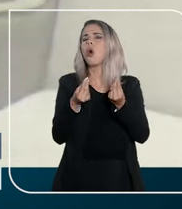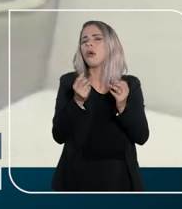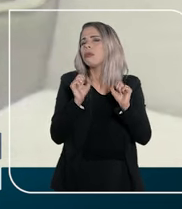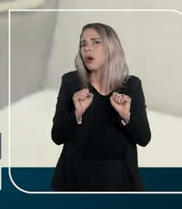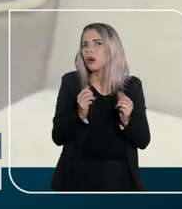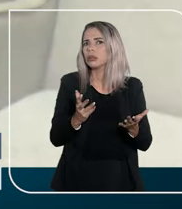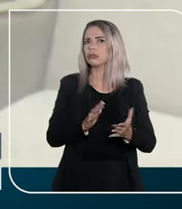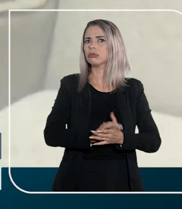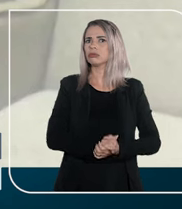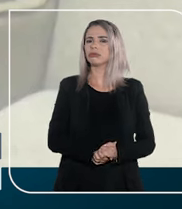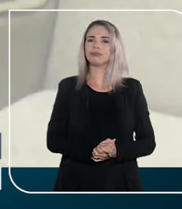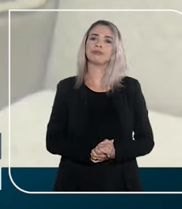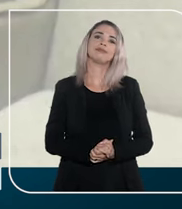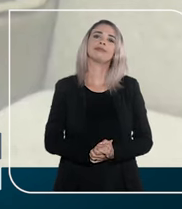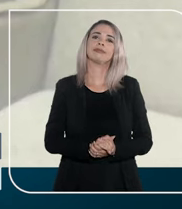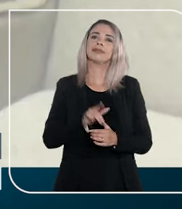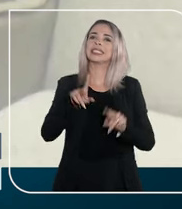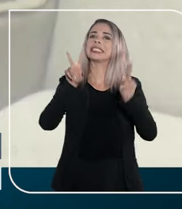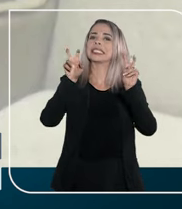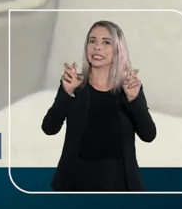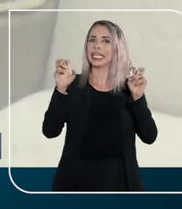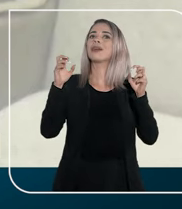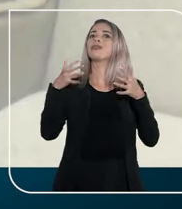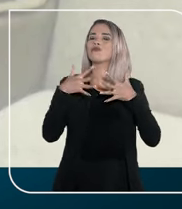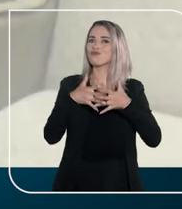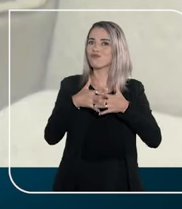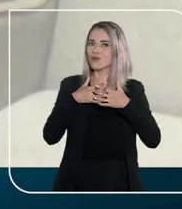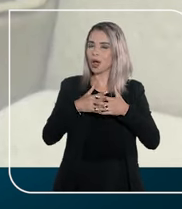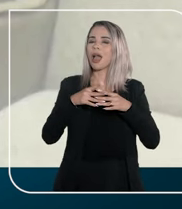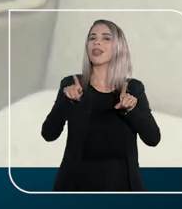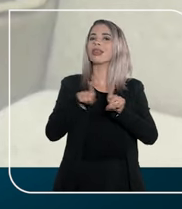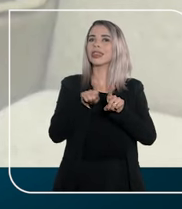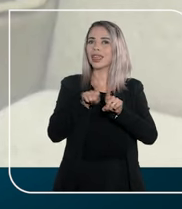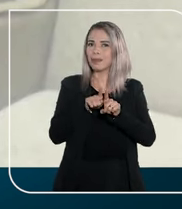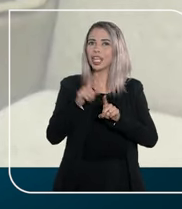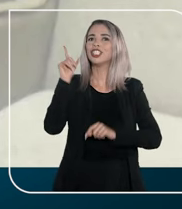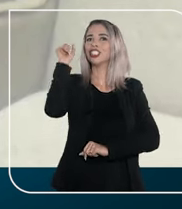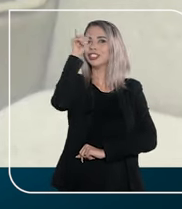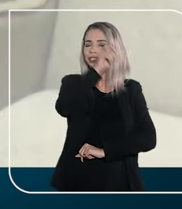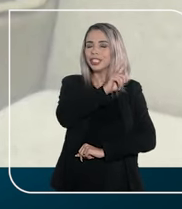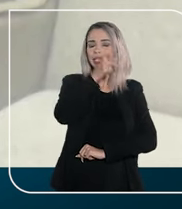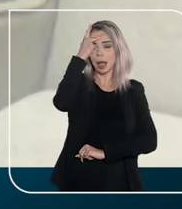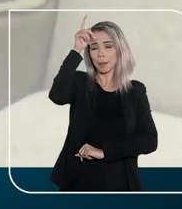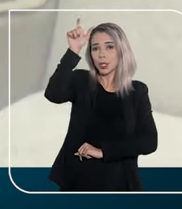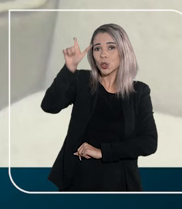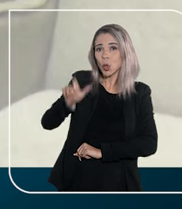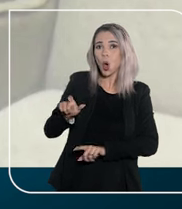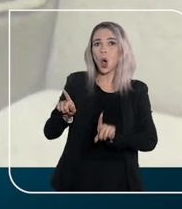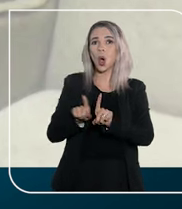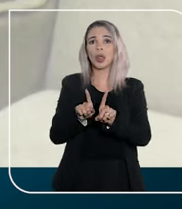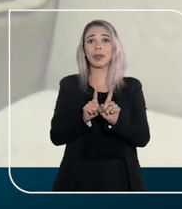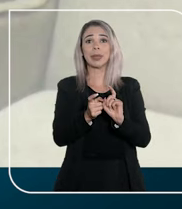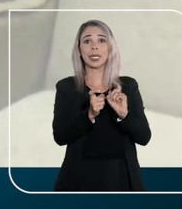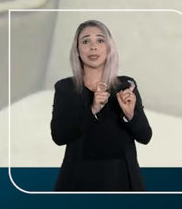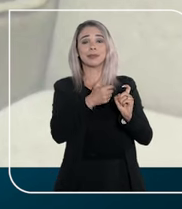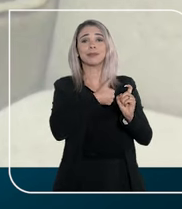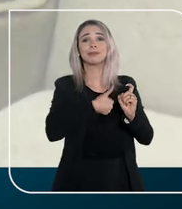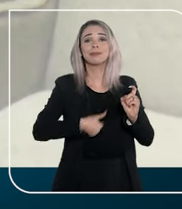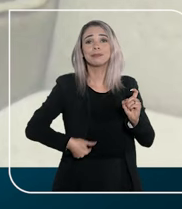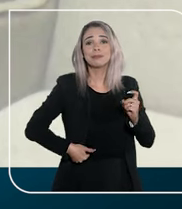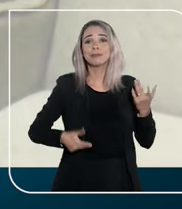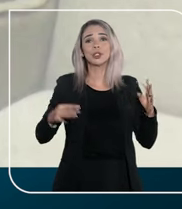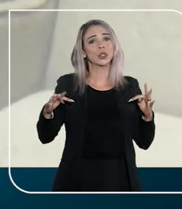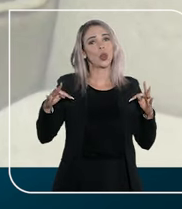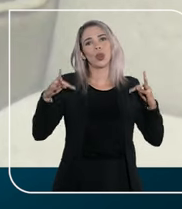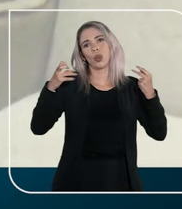Bom, é uma questão bastante complexa e traumática, inclusive, né? Seja para os candidatos, seja para a administração, seja para